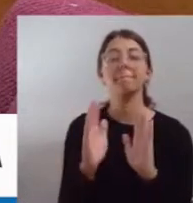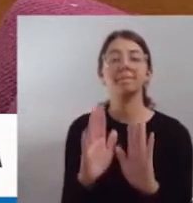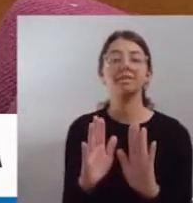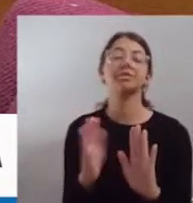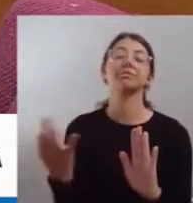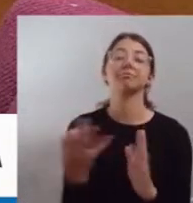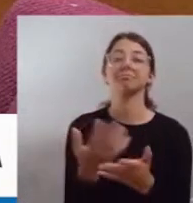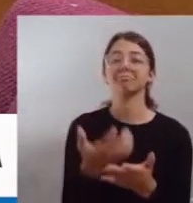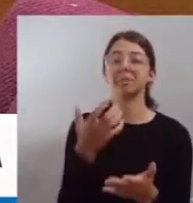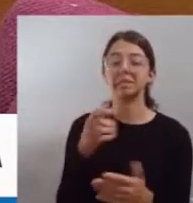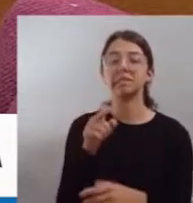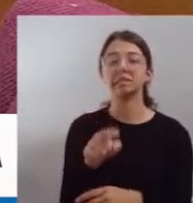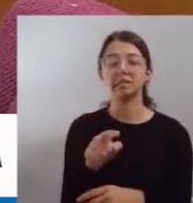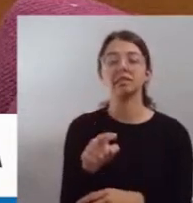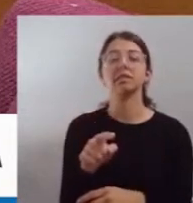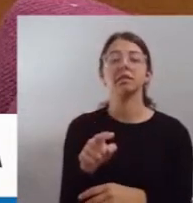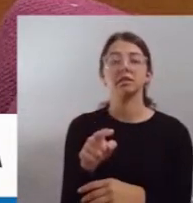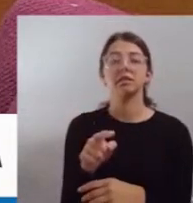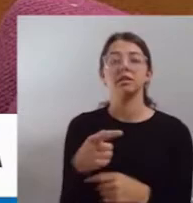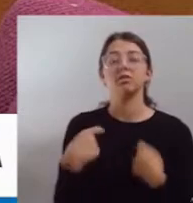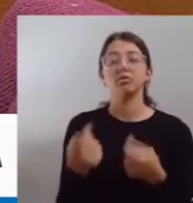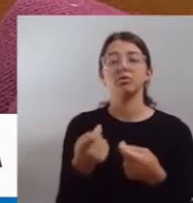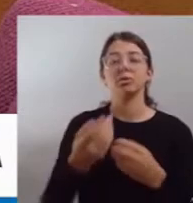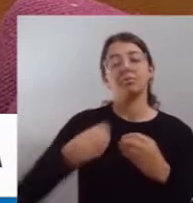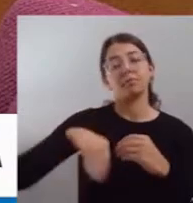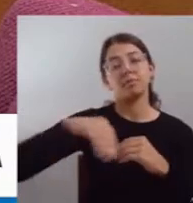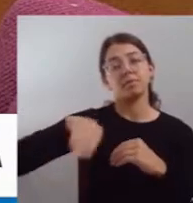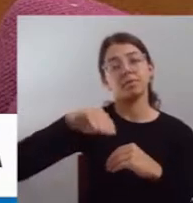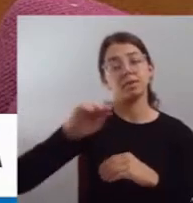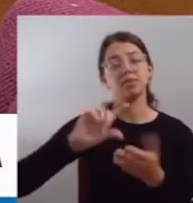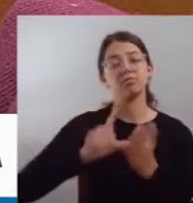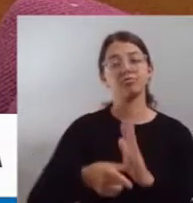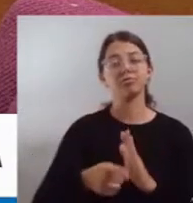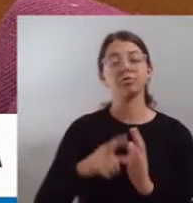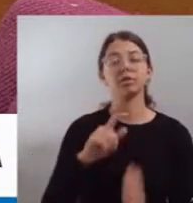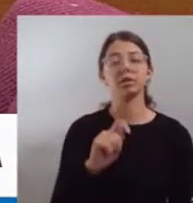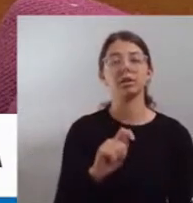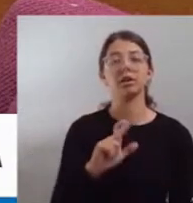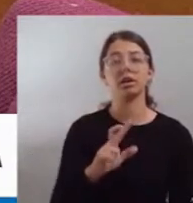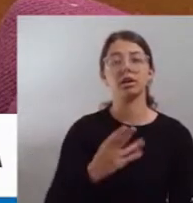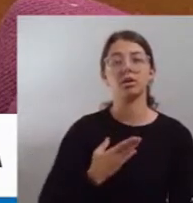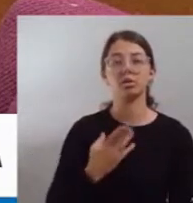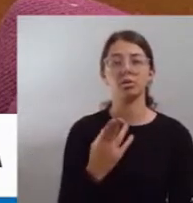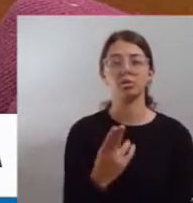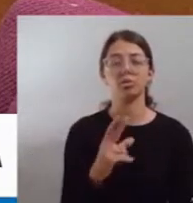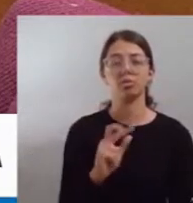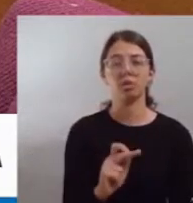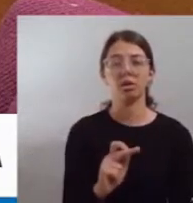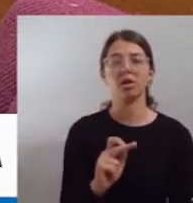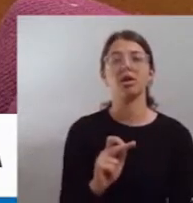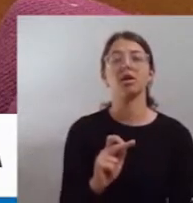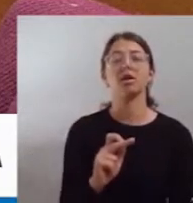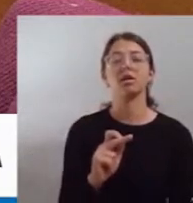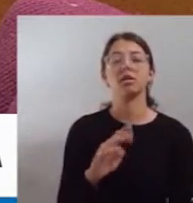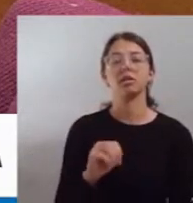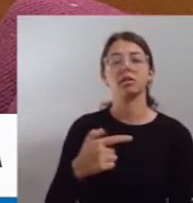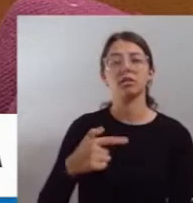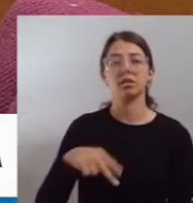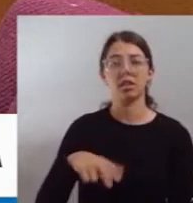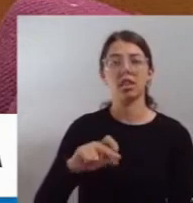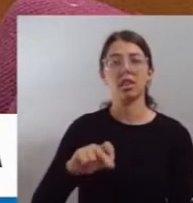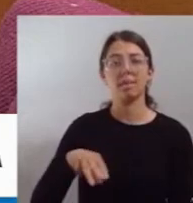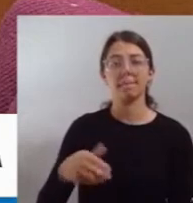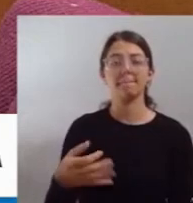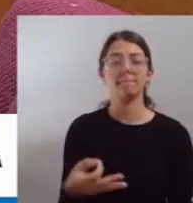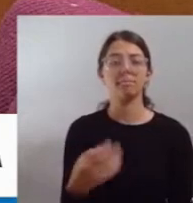ênfase relativamente ao acréscimo de custos no projeto Erdoates de Nampula, conduzido pela município Moçambique,